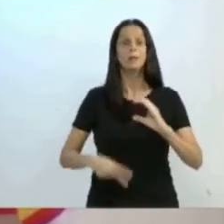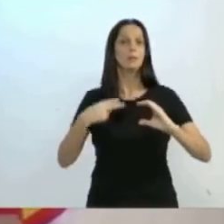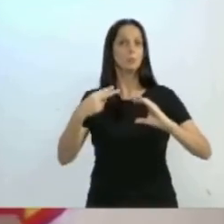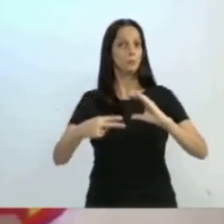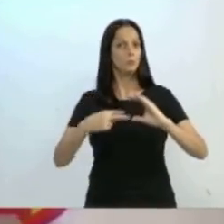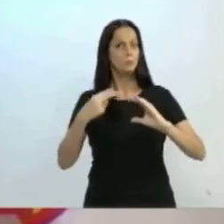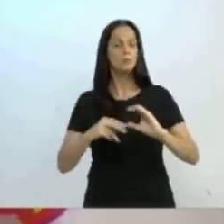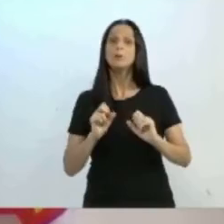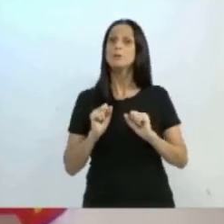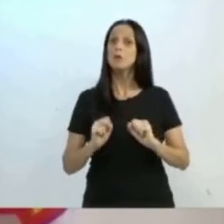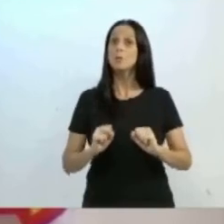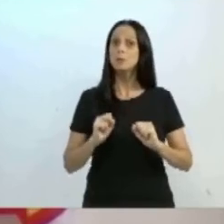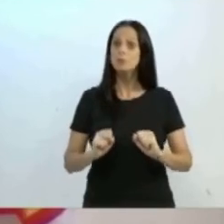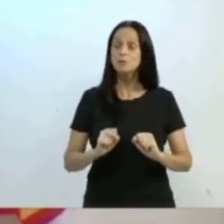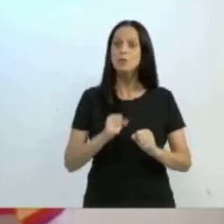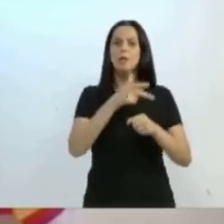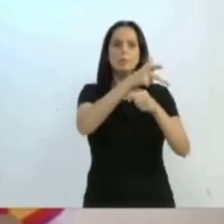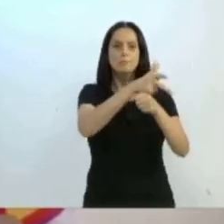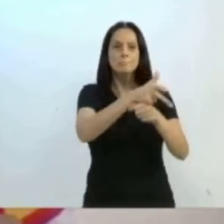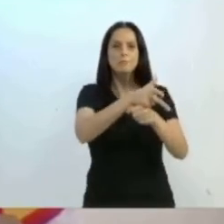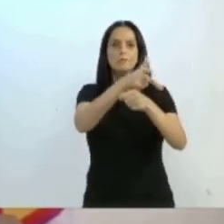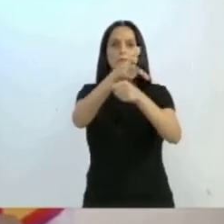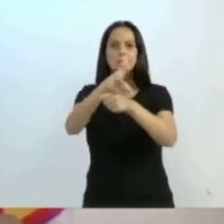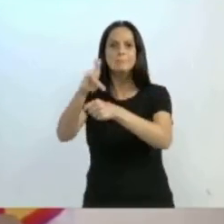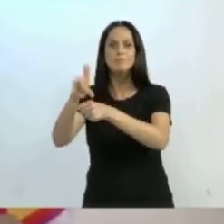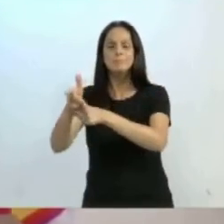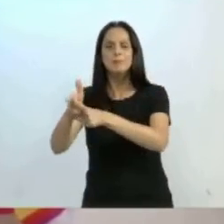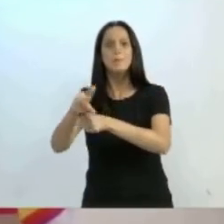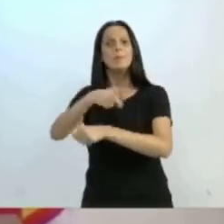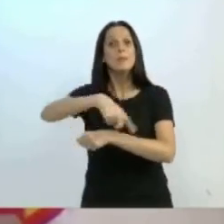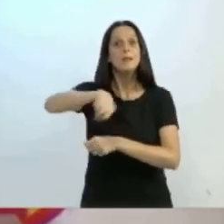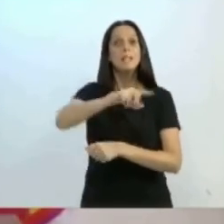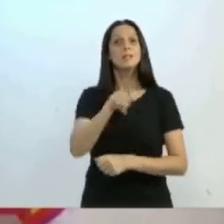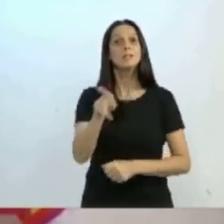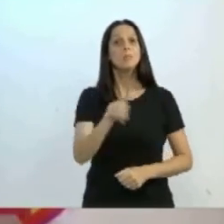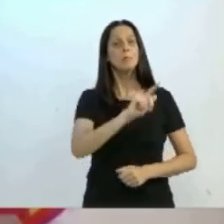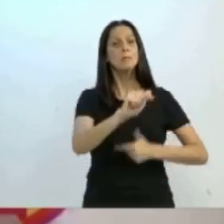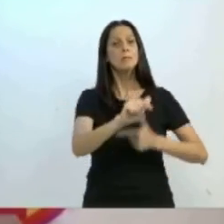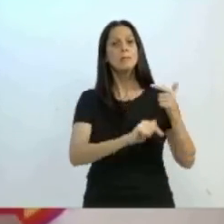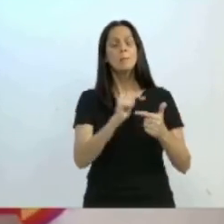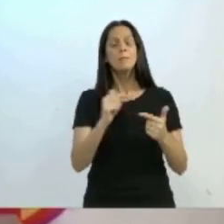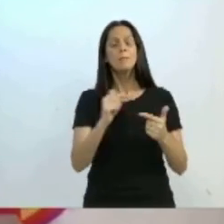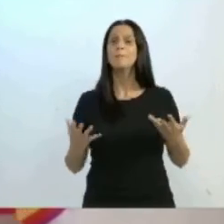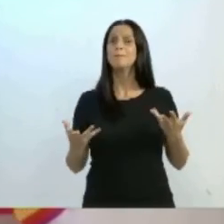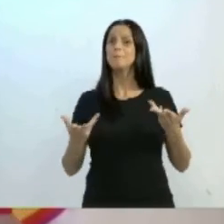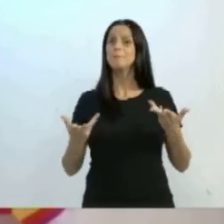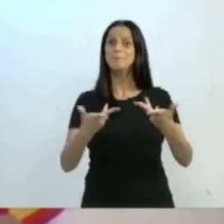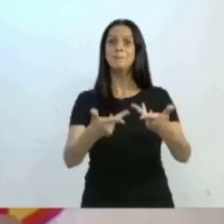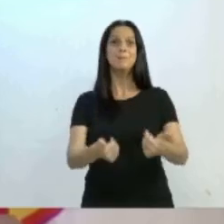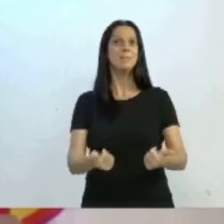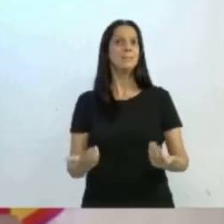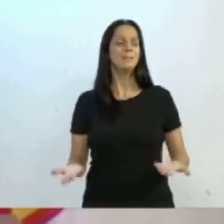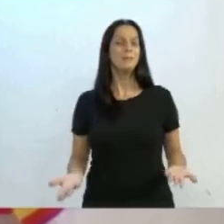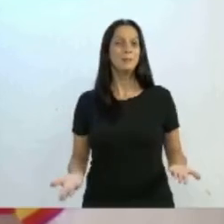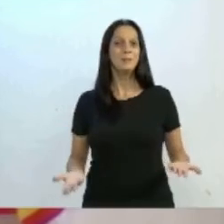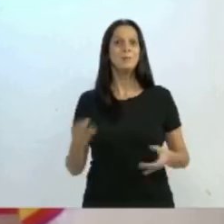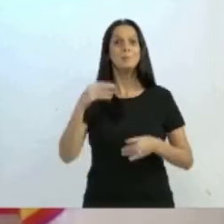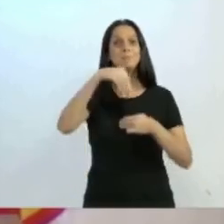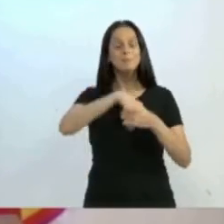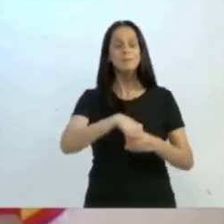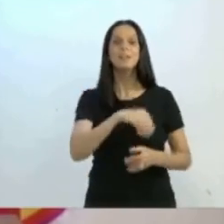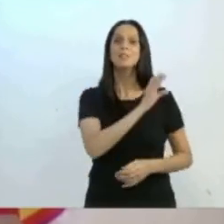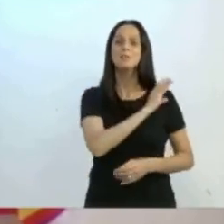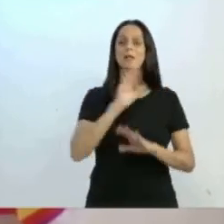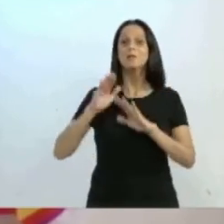alemão que possamos mostrar estas boas práticas nós temos trabalhos Magníficos feitos e desenvolvidos os nossos seres